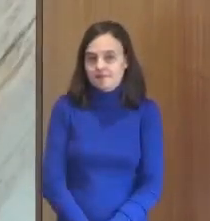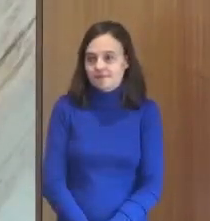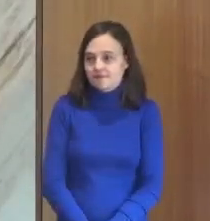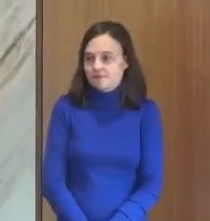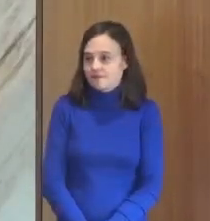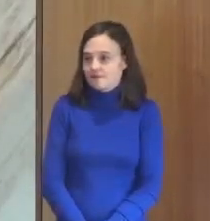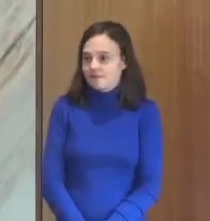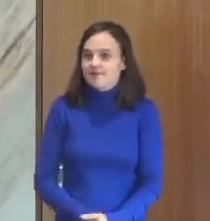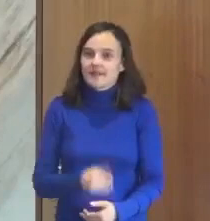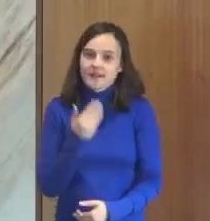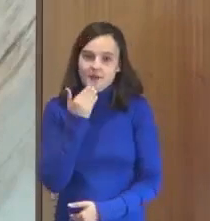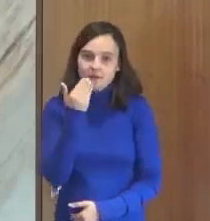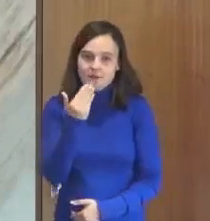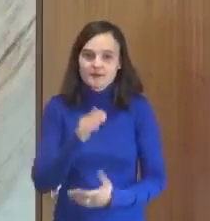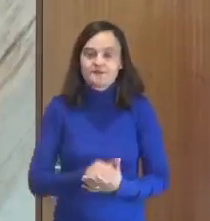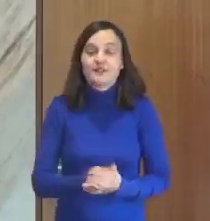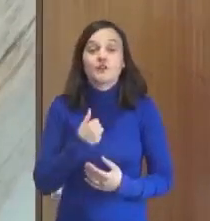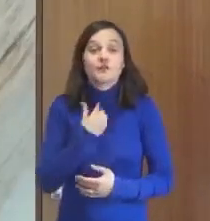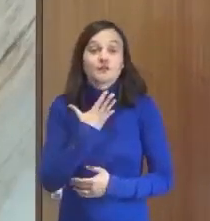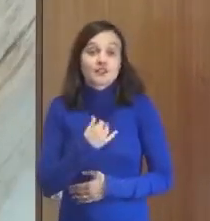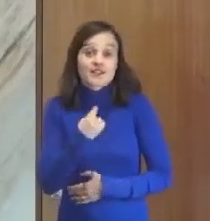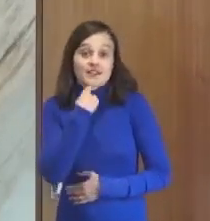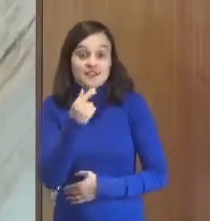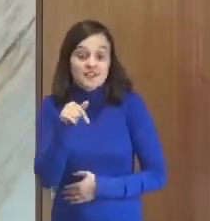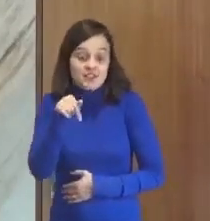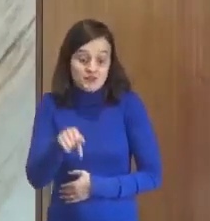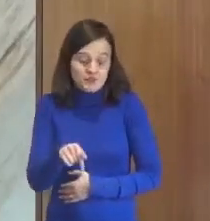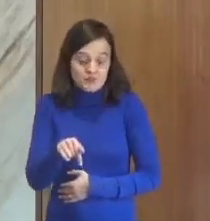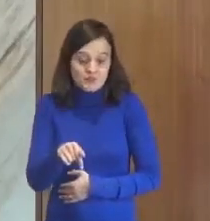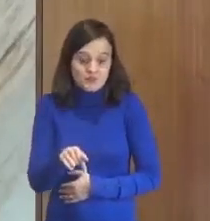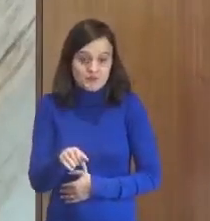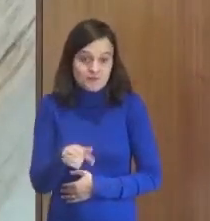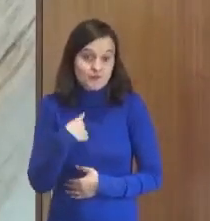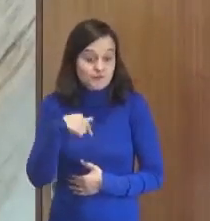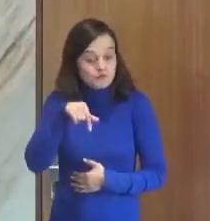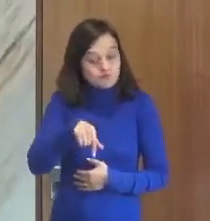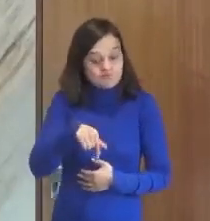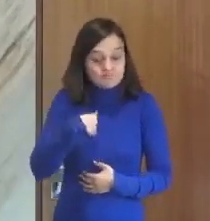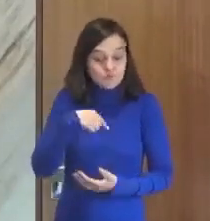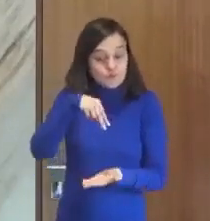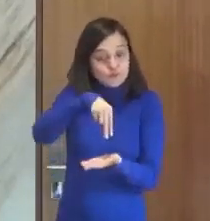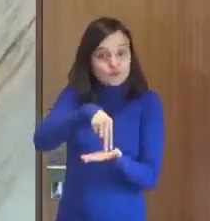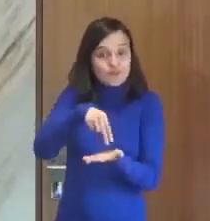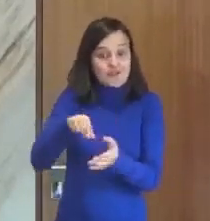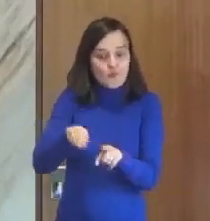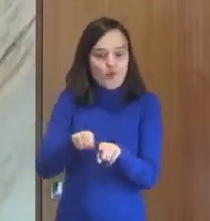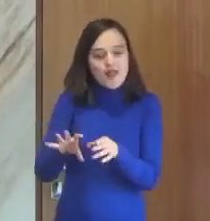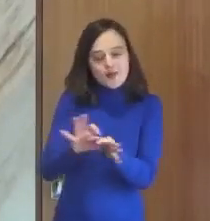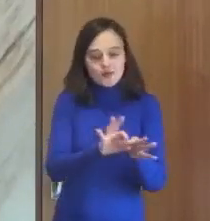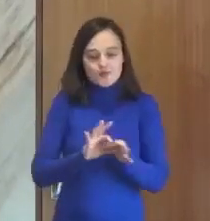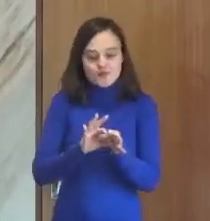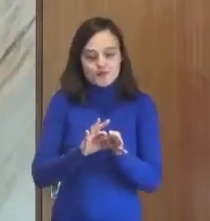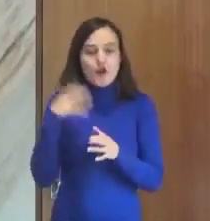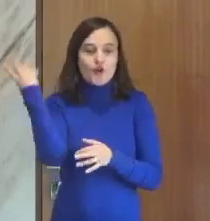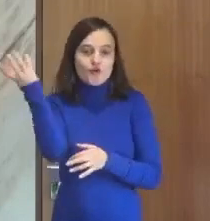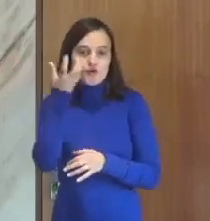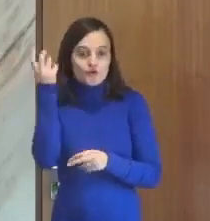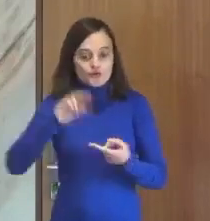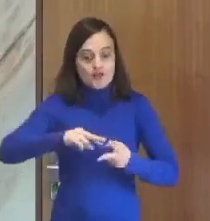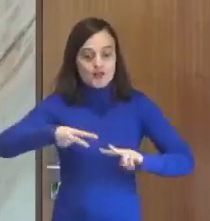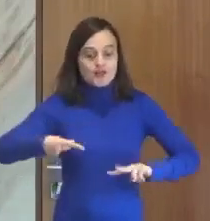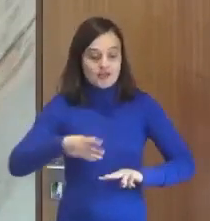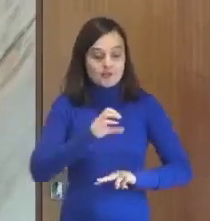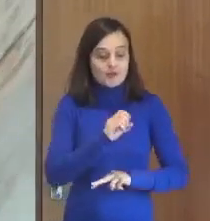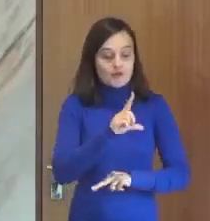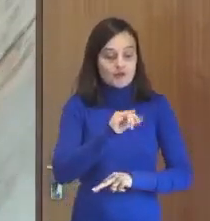Muito obrigada. Dizer que estou aqui na qualidade de colaboradora da cultura no município de Oliveira do Hospital, mas também não